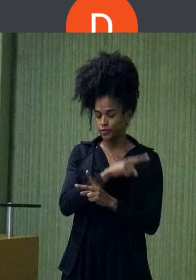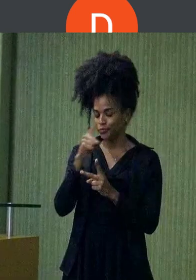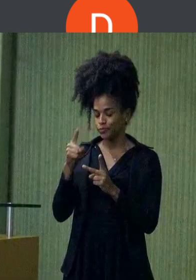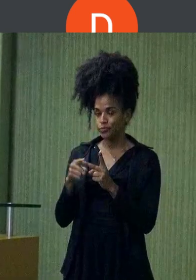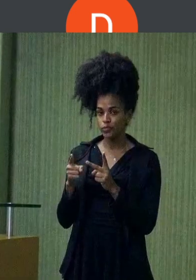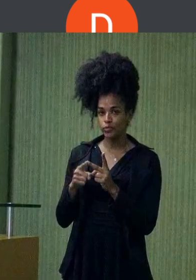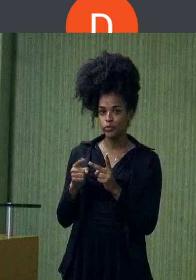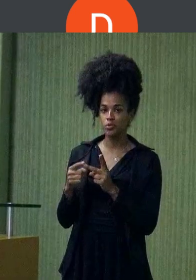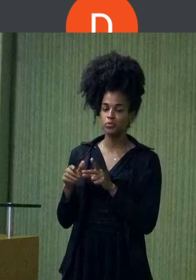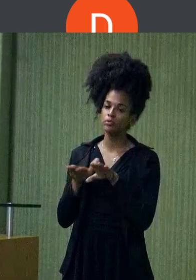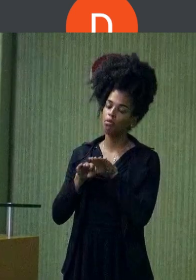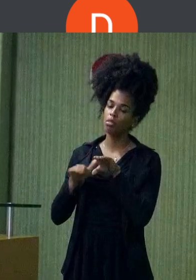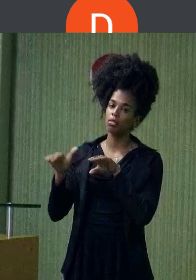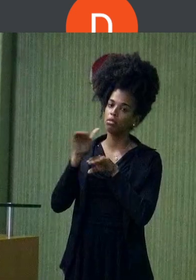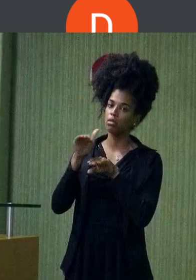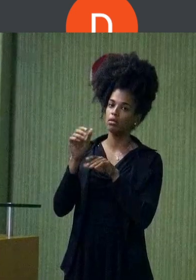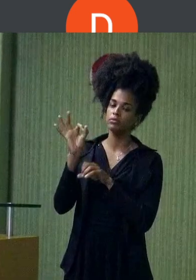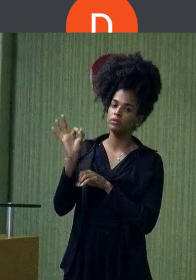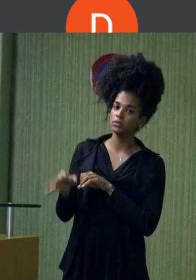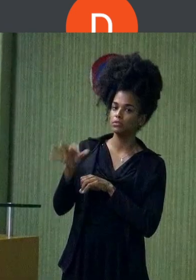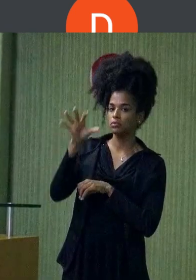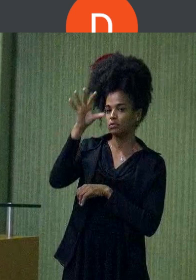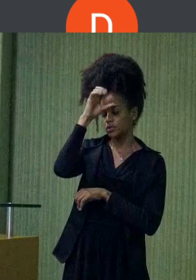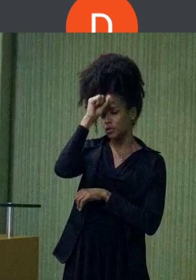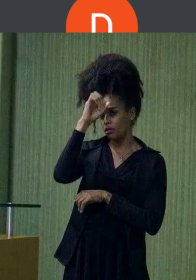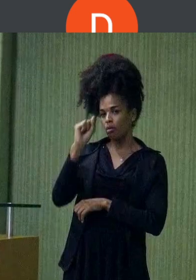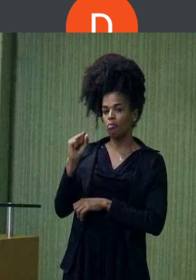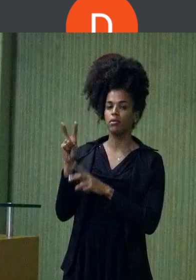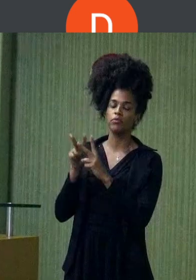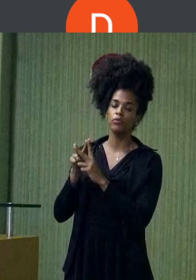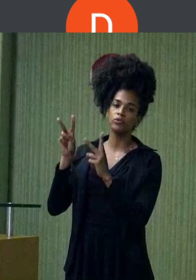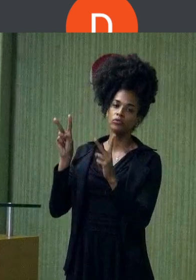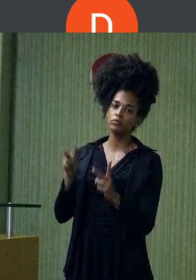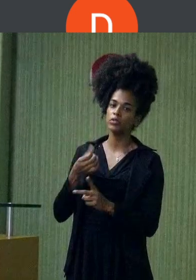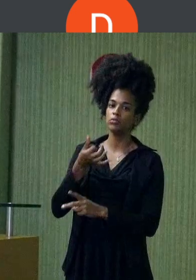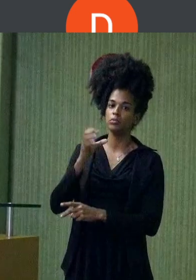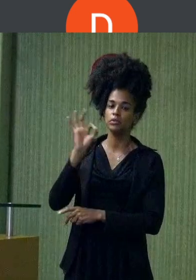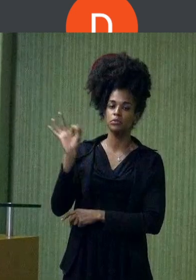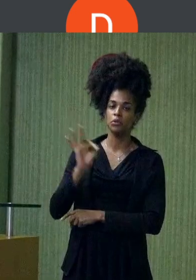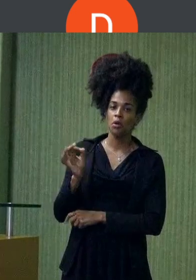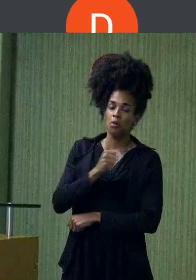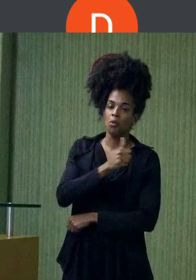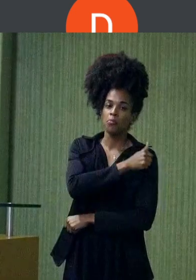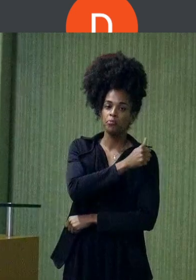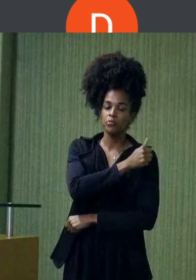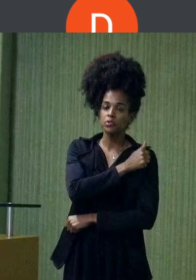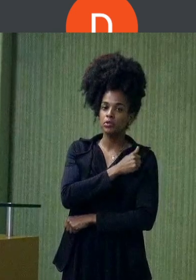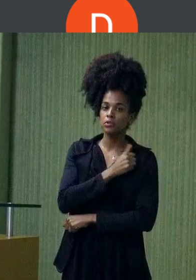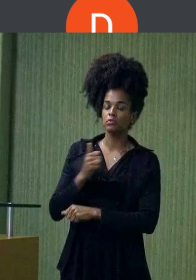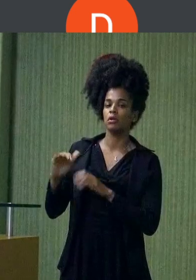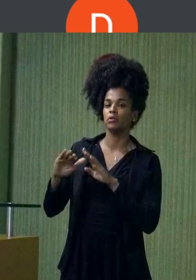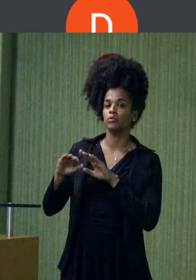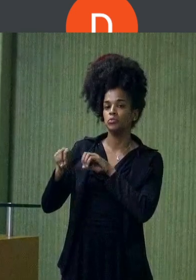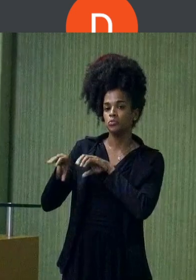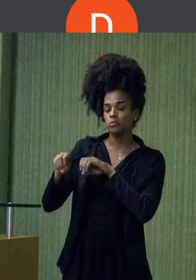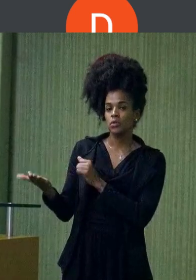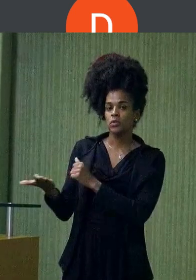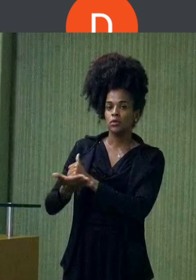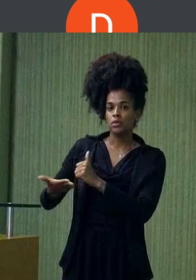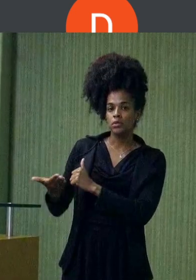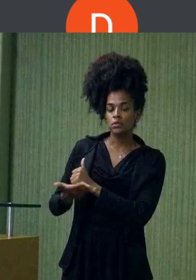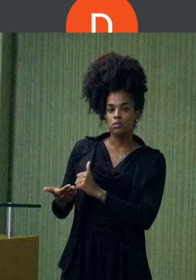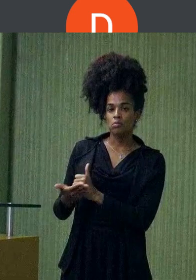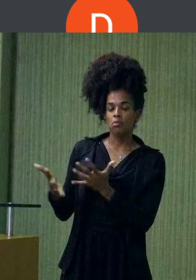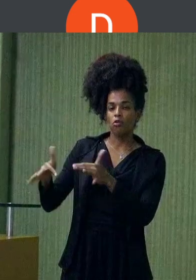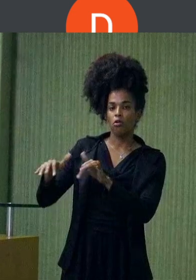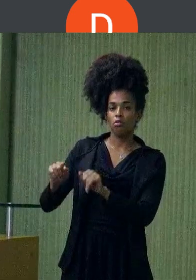um nível adequado de aprendizagem e educação digital para 60% no mínimo dos estudantes da Educação Básica até o final da vigência deste pne